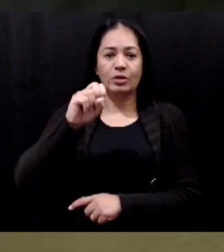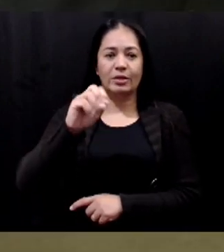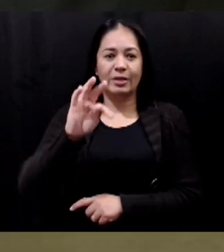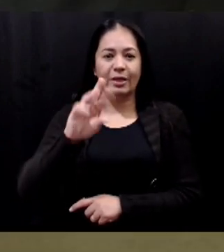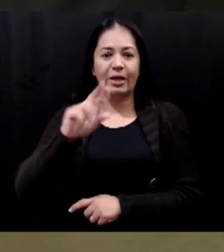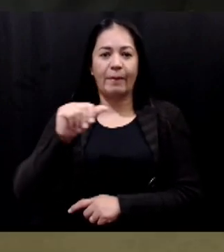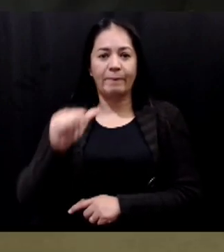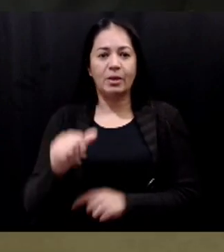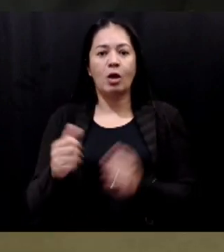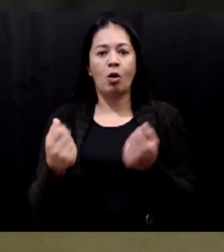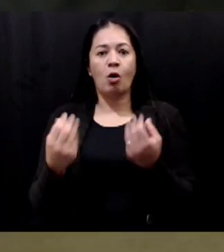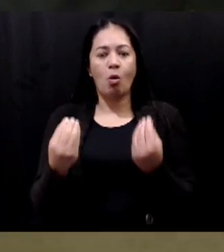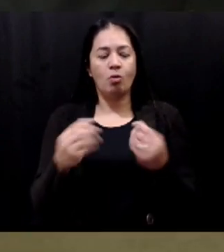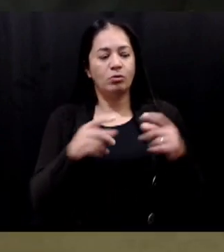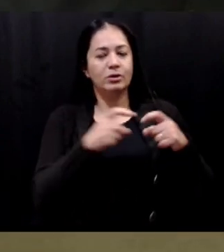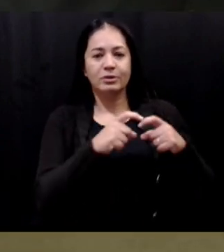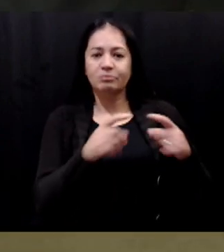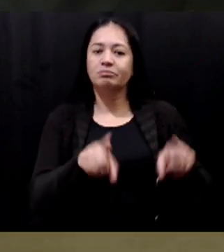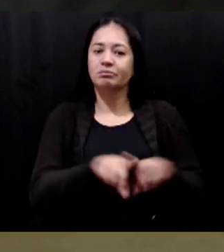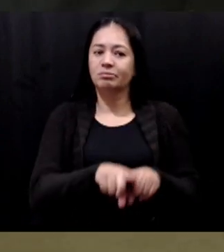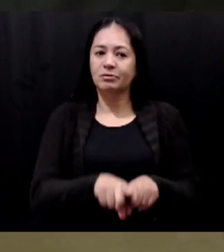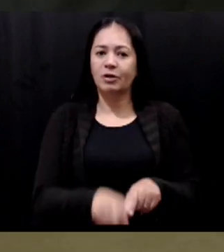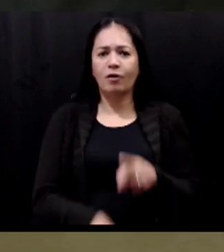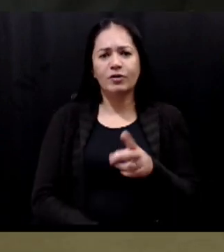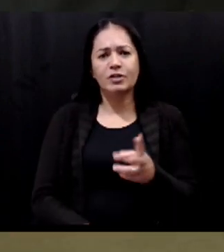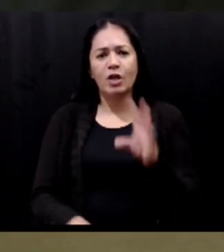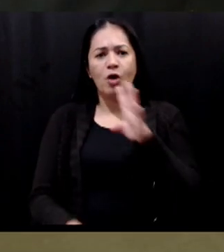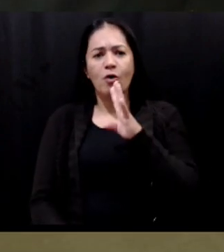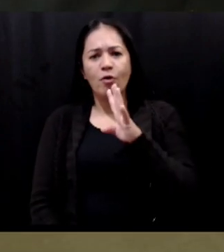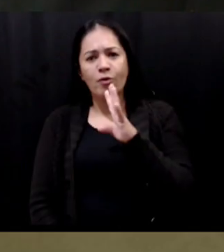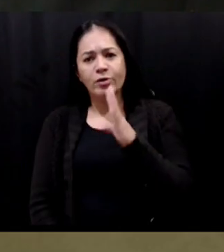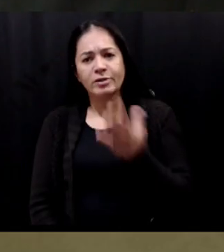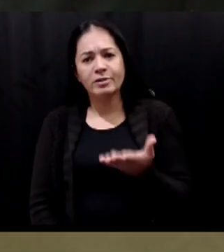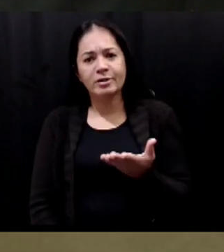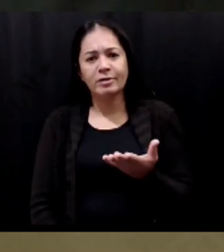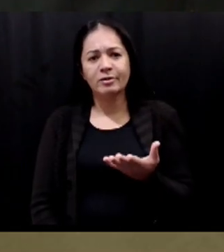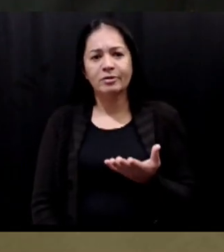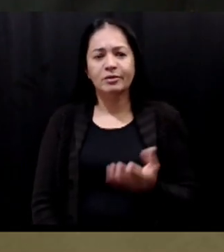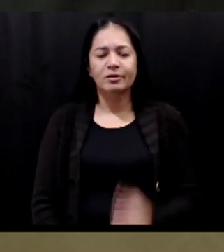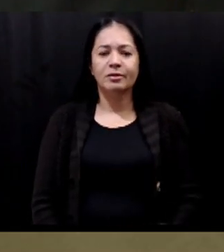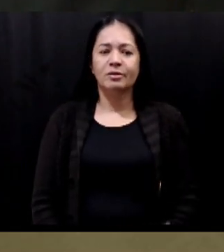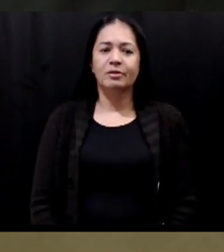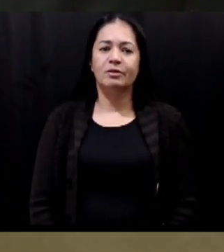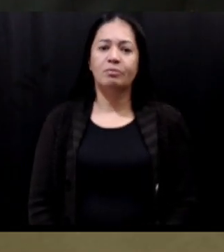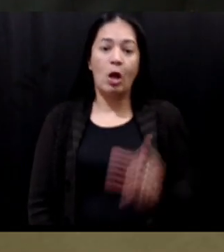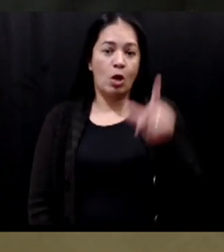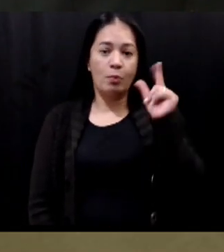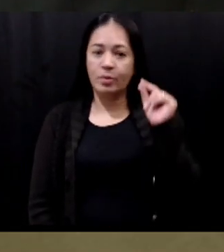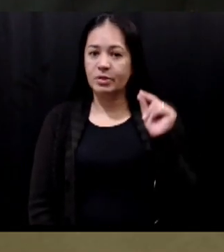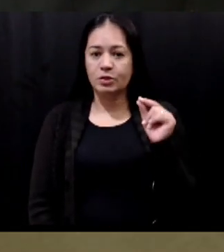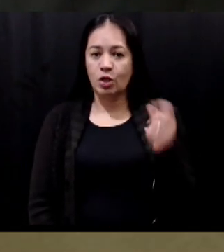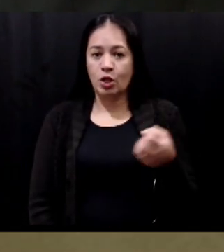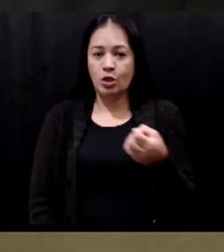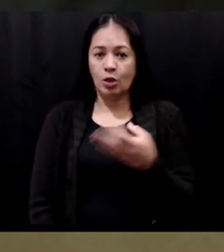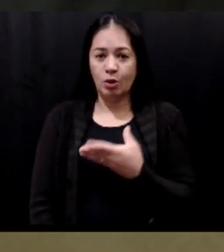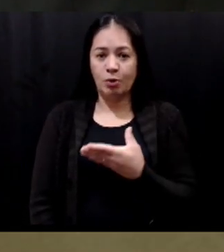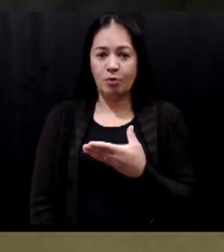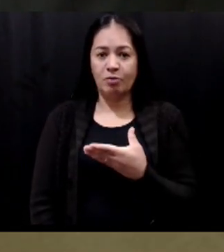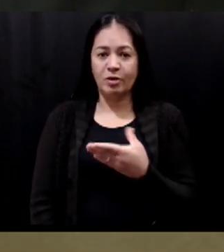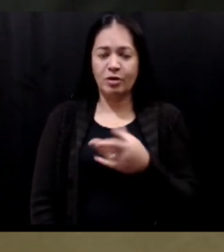né, você conhecendo de repente, né, uma opção nova aí para que você